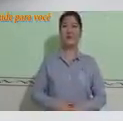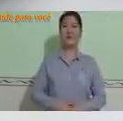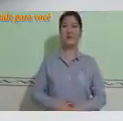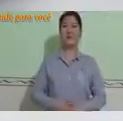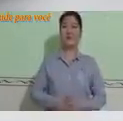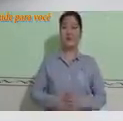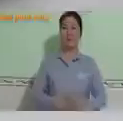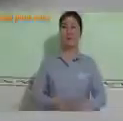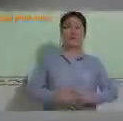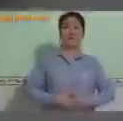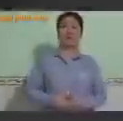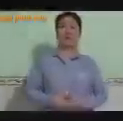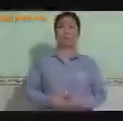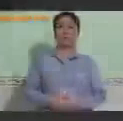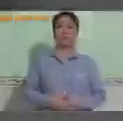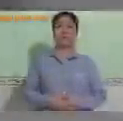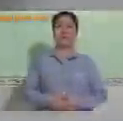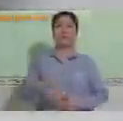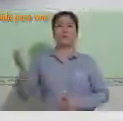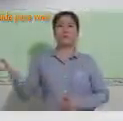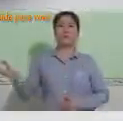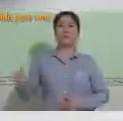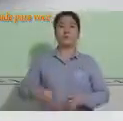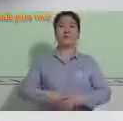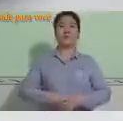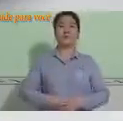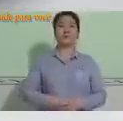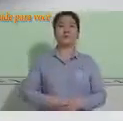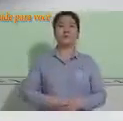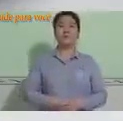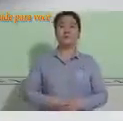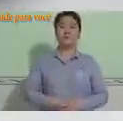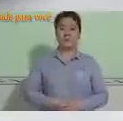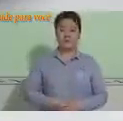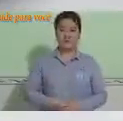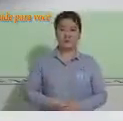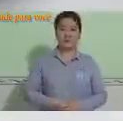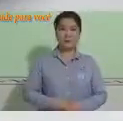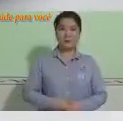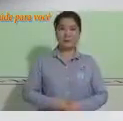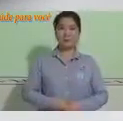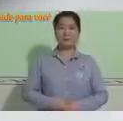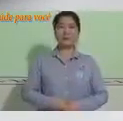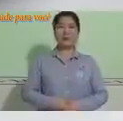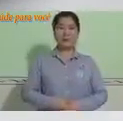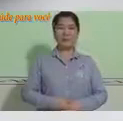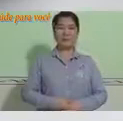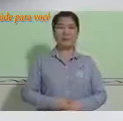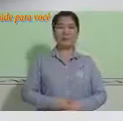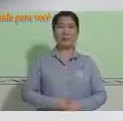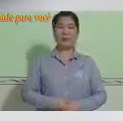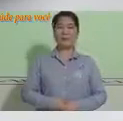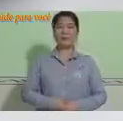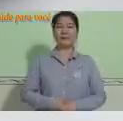Inscreva se além de fazer o zoro caseiro, vírgula, saiba exatamente o que poder comer quando está com diarreia em 2 pontos. O